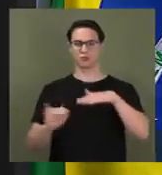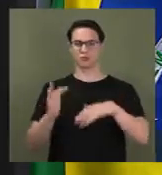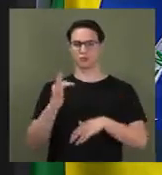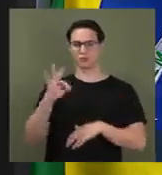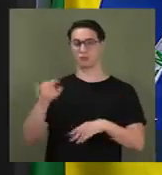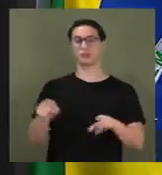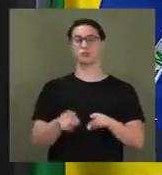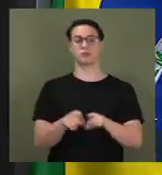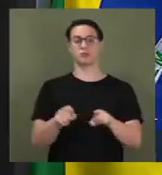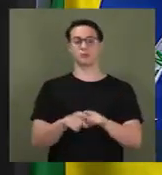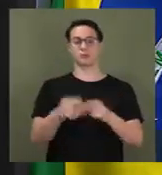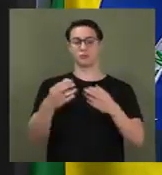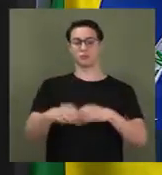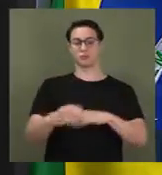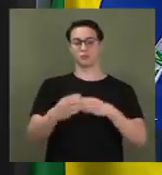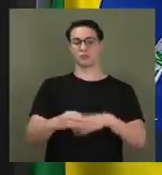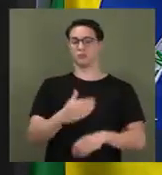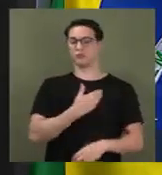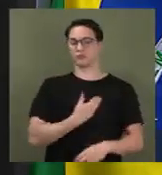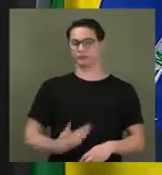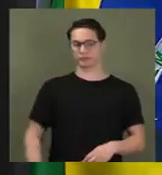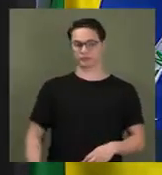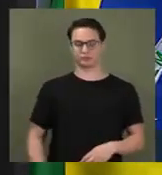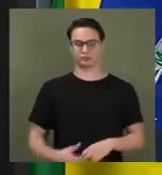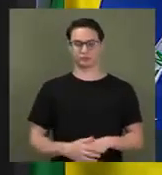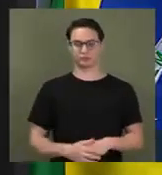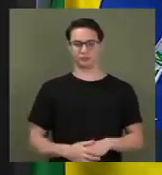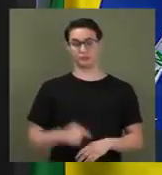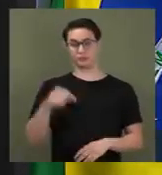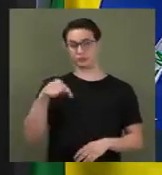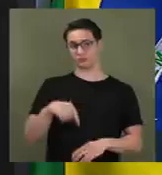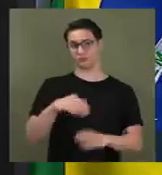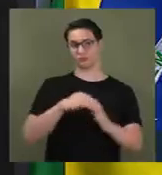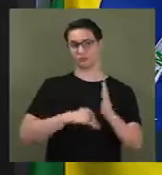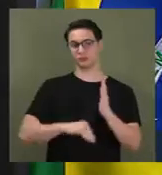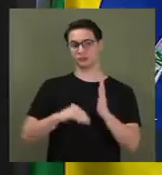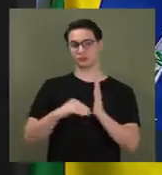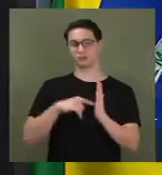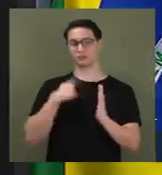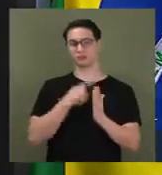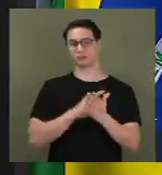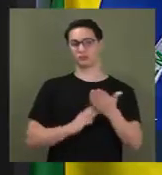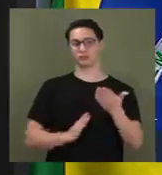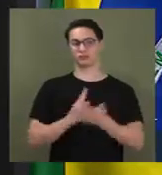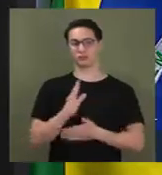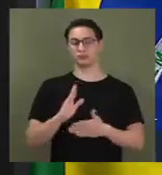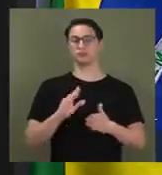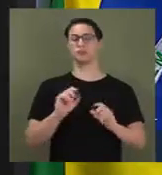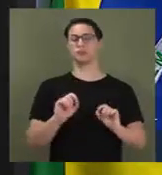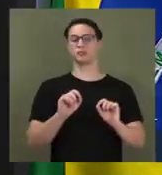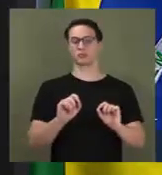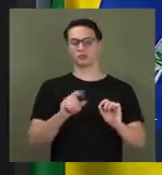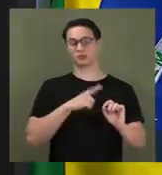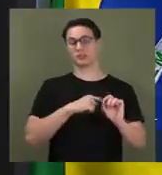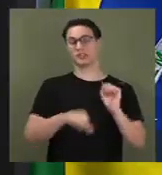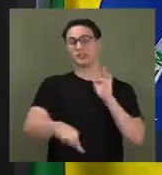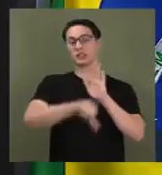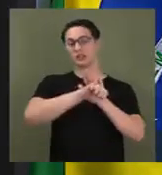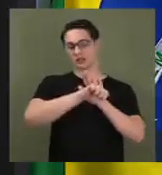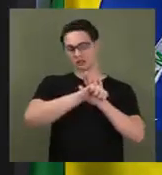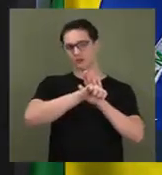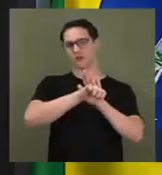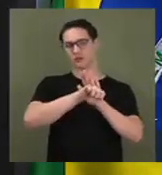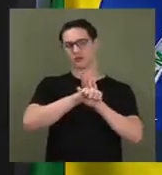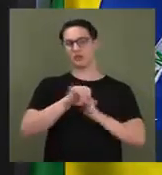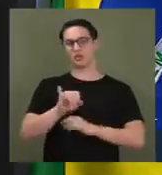concursos públicos. Foi aqui no Senado que nós aprovamos a tipificação do crime de injúria racial como